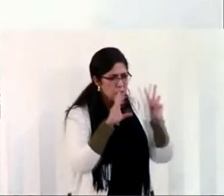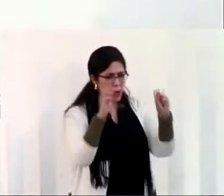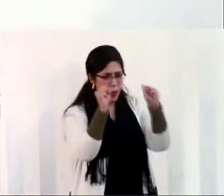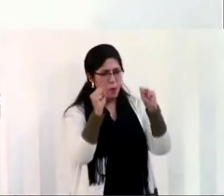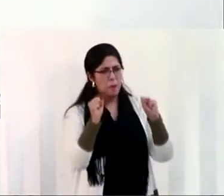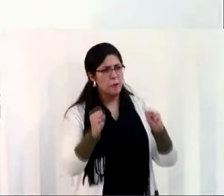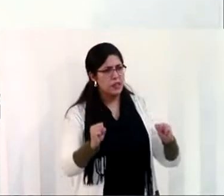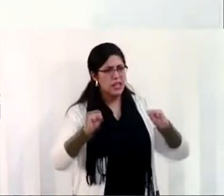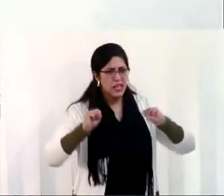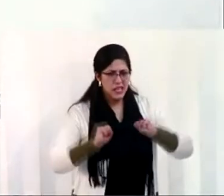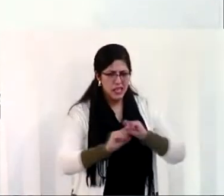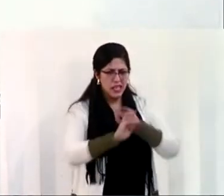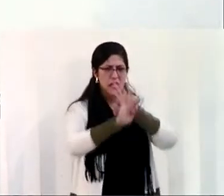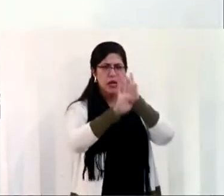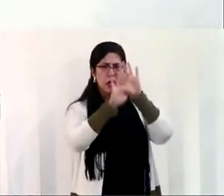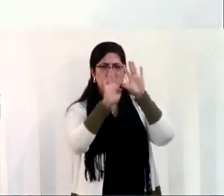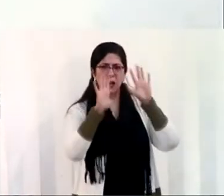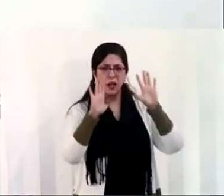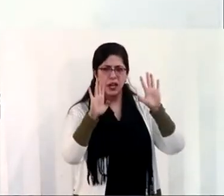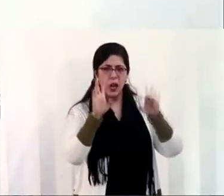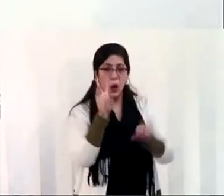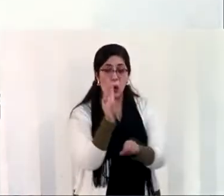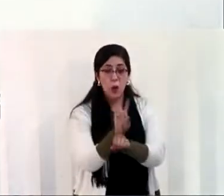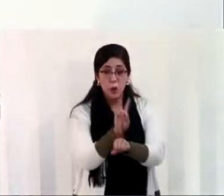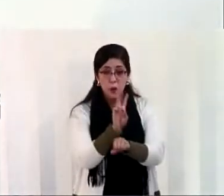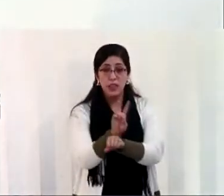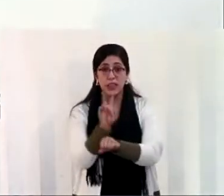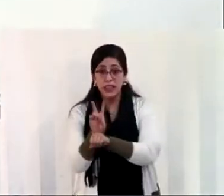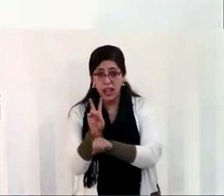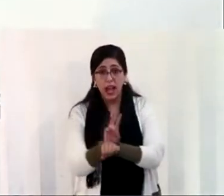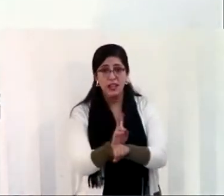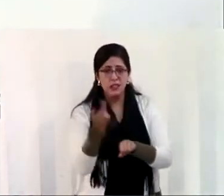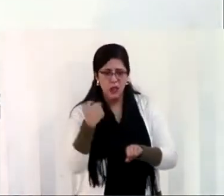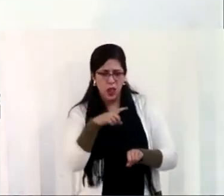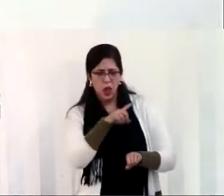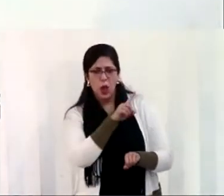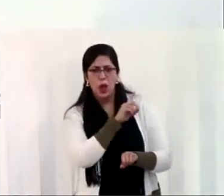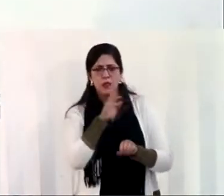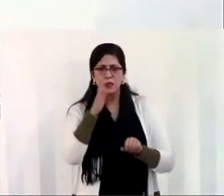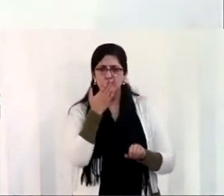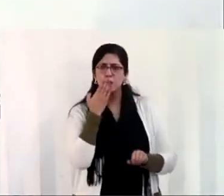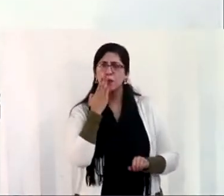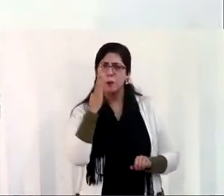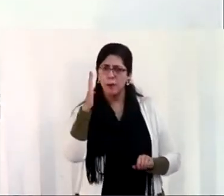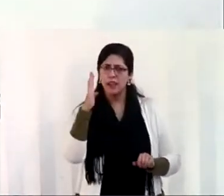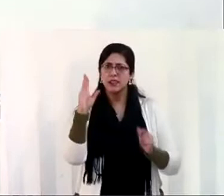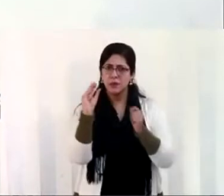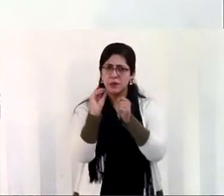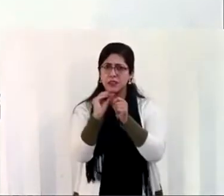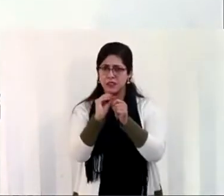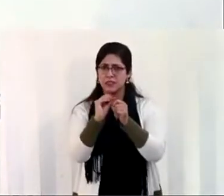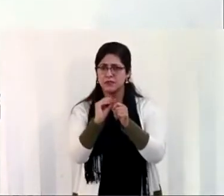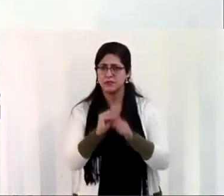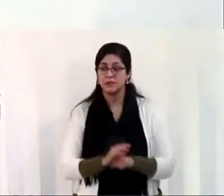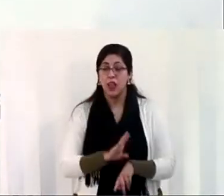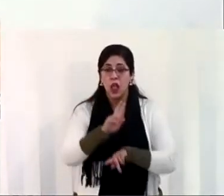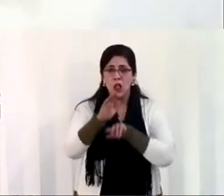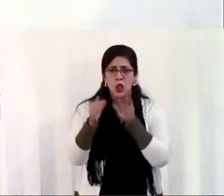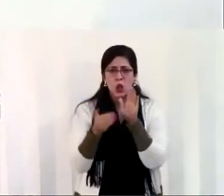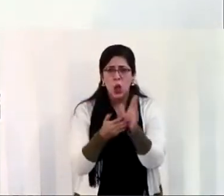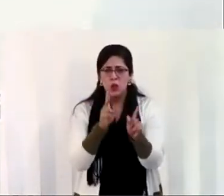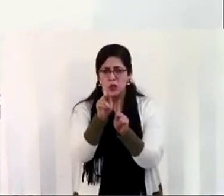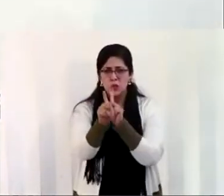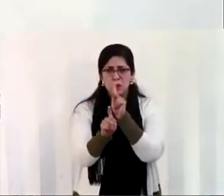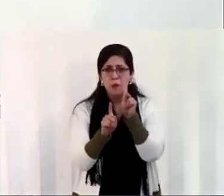glória, sobre o cuidado, sobre o cumprimento das promessas. E então todos os povos viam que